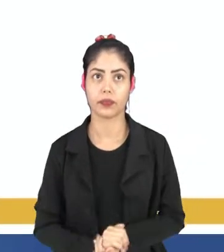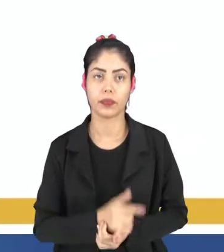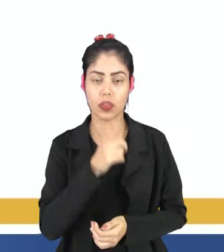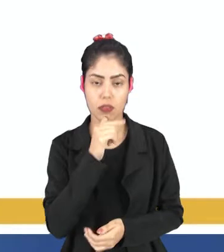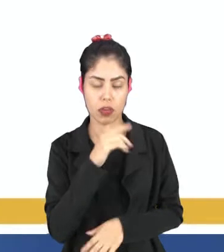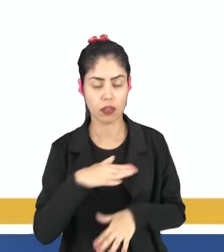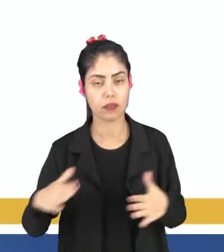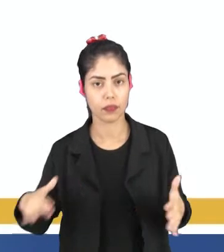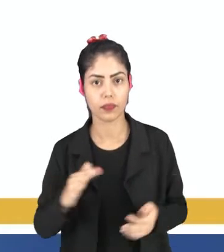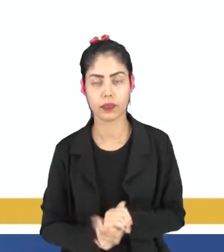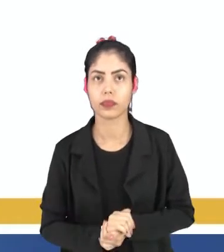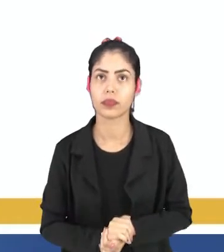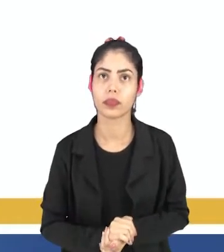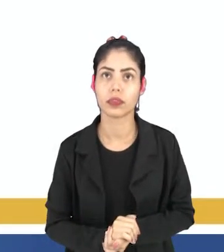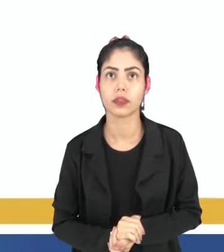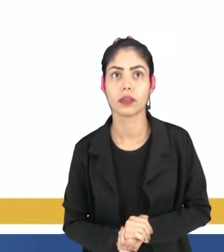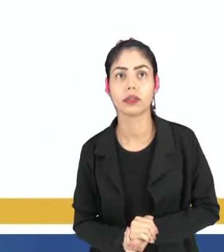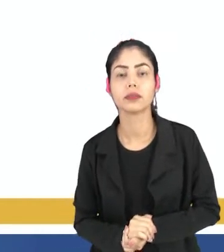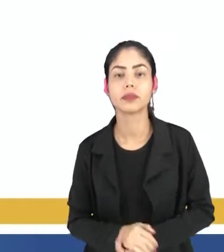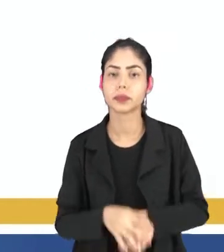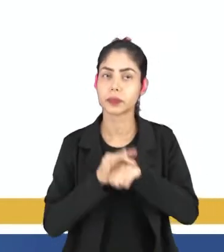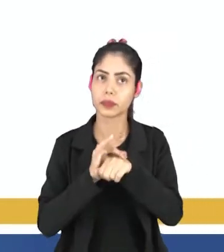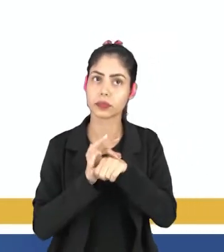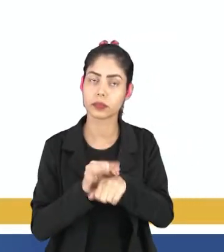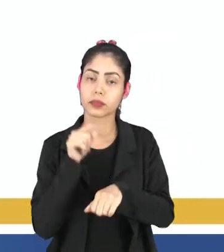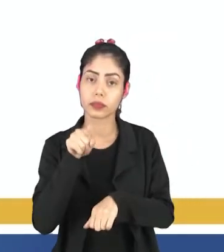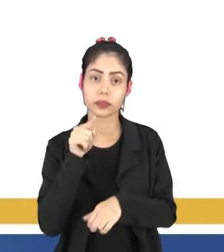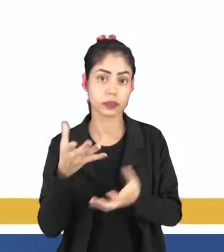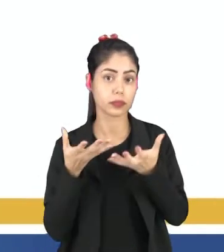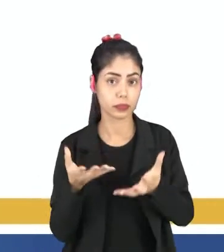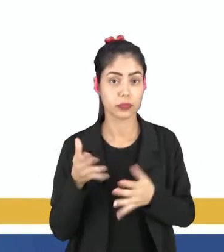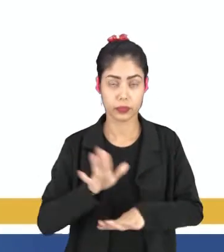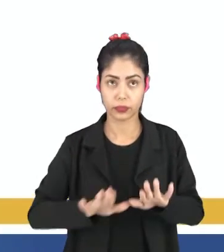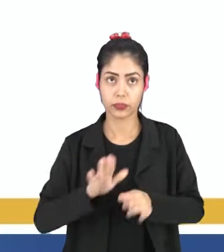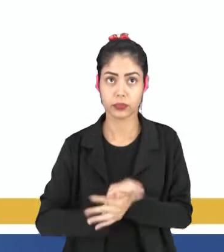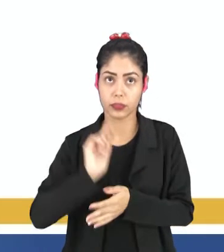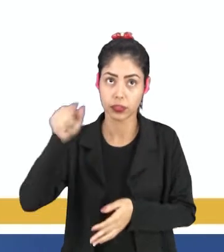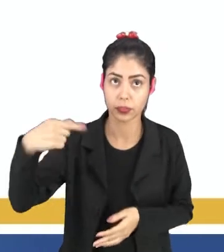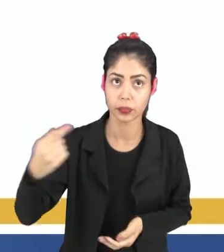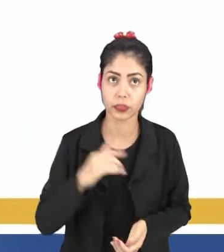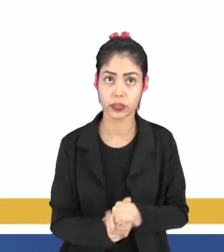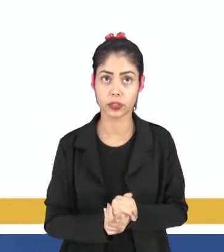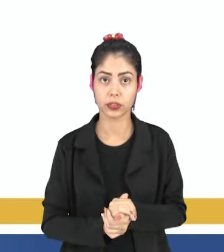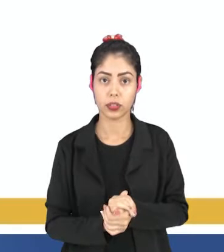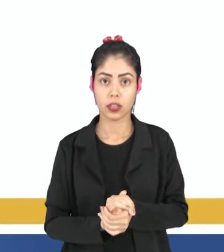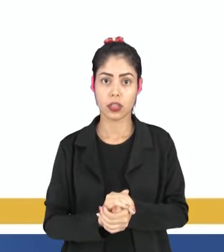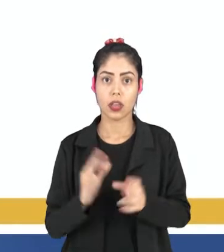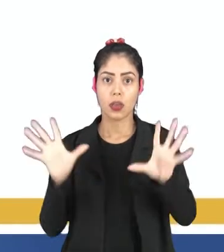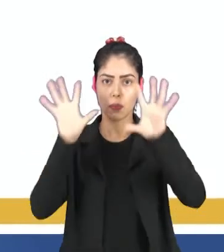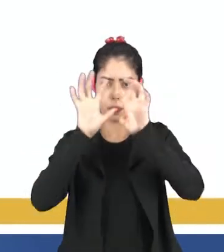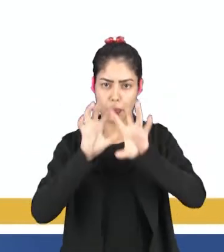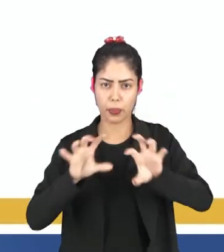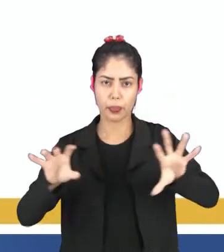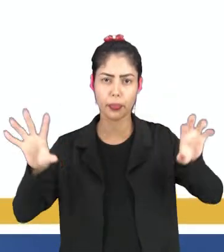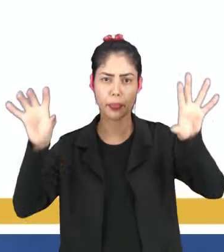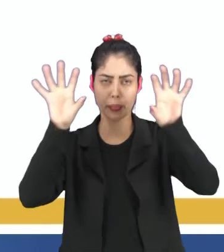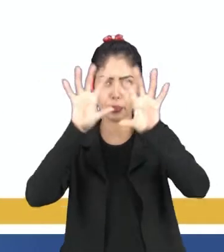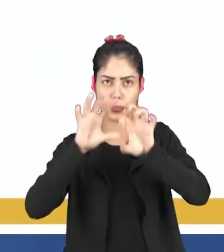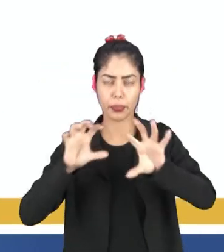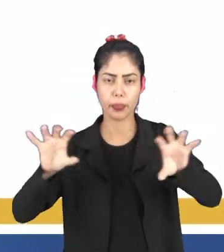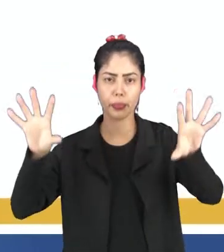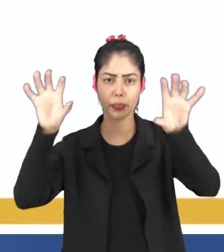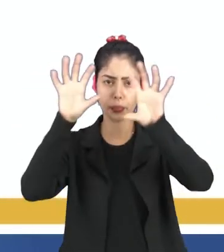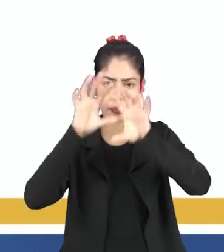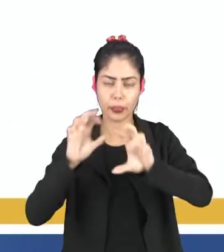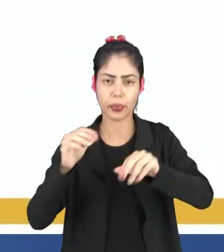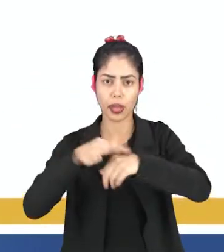água possível daquela superfície daquela carne que você quer conservar. Depois tem a defumação, em que a carne ela é ali exposta